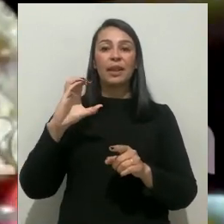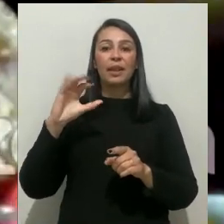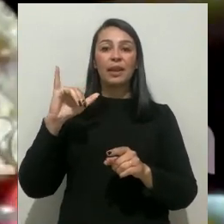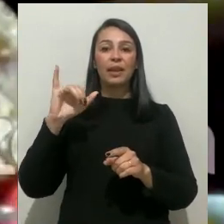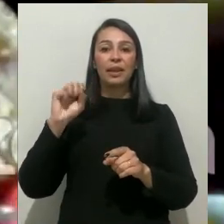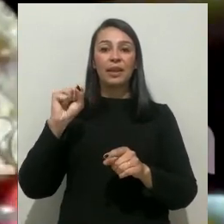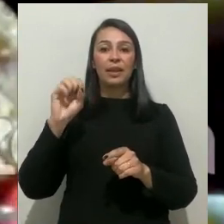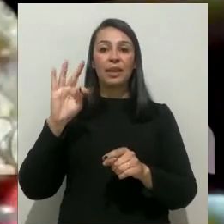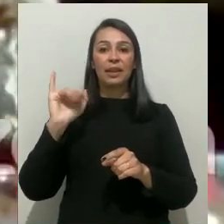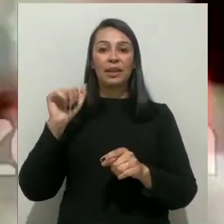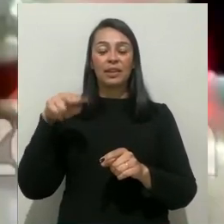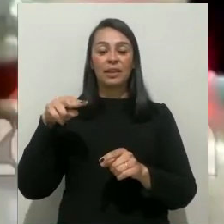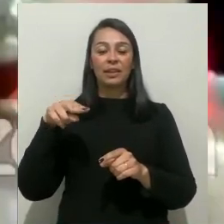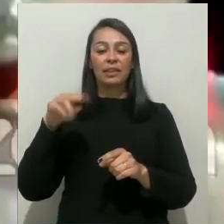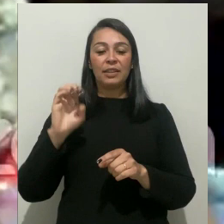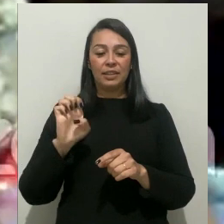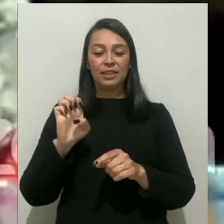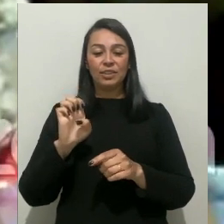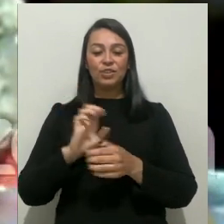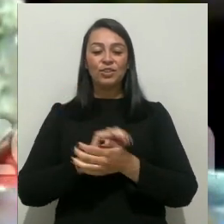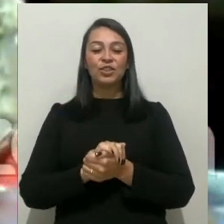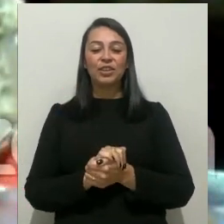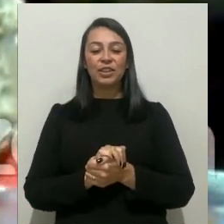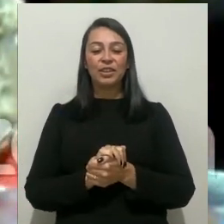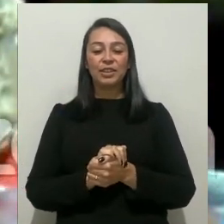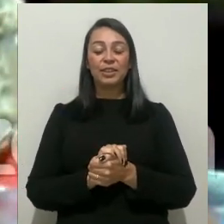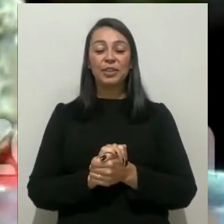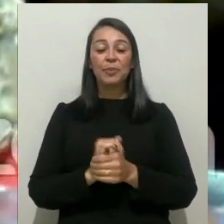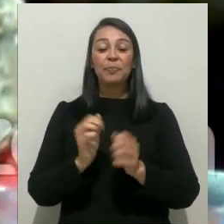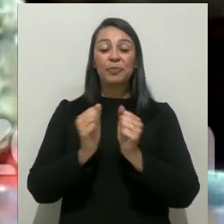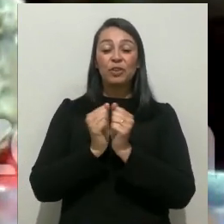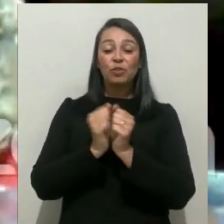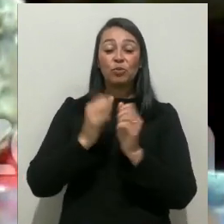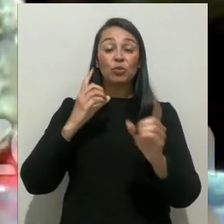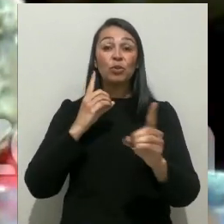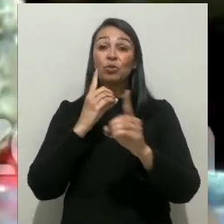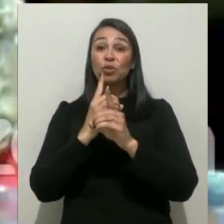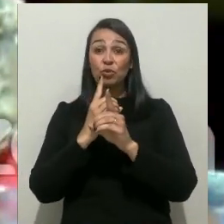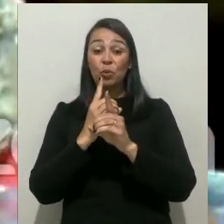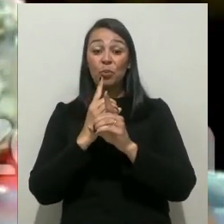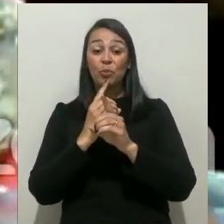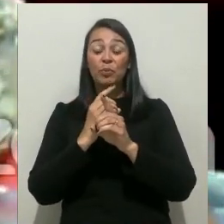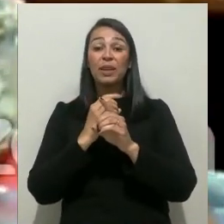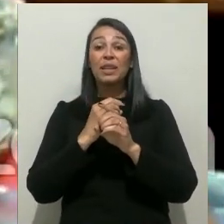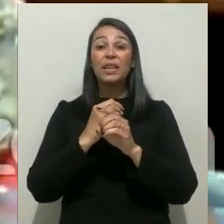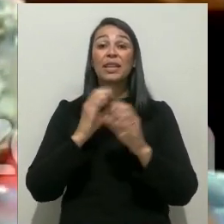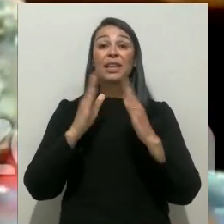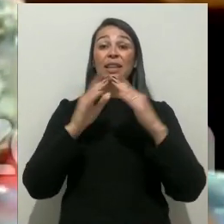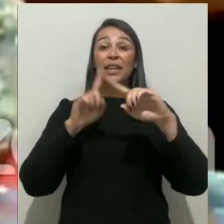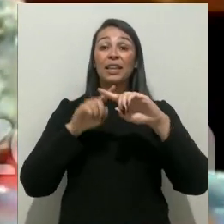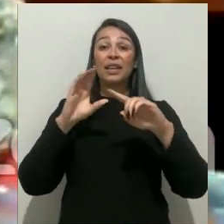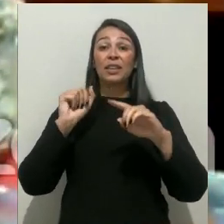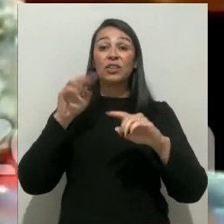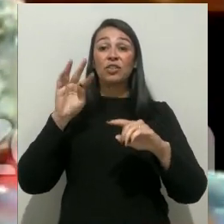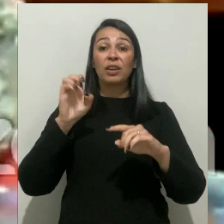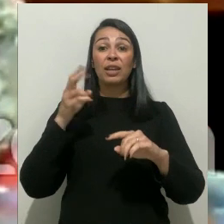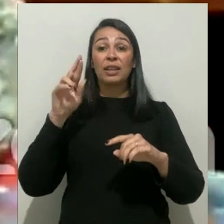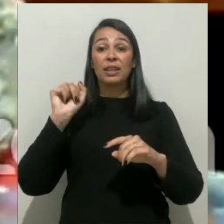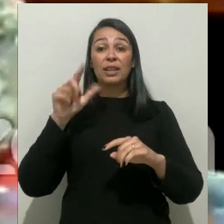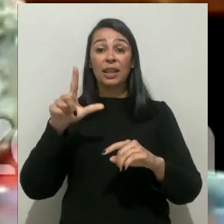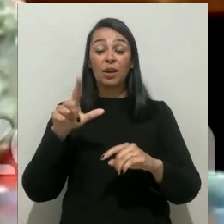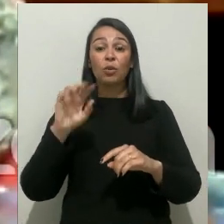o segundo dos aprendizados. Com a Cristiane, eu descobri pelas datas da catedral que o Heitor